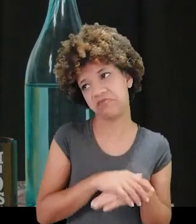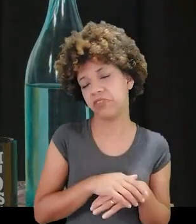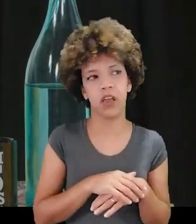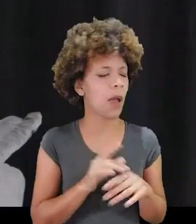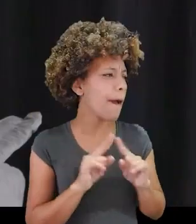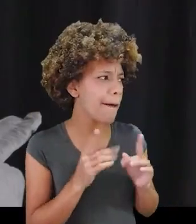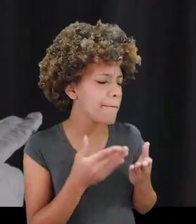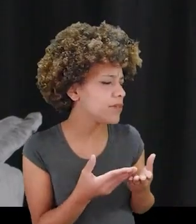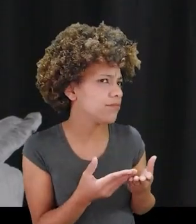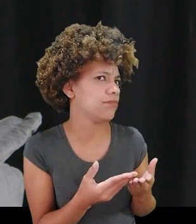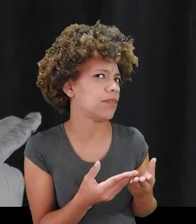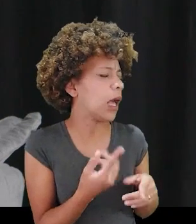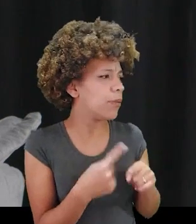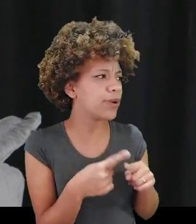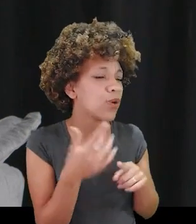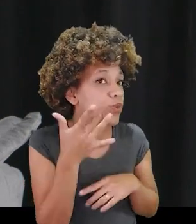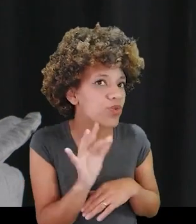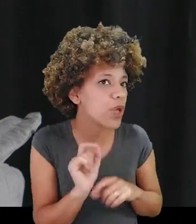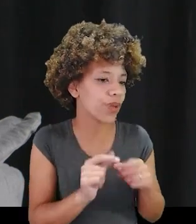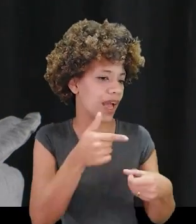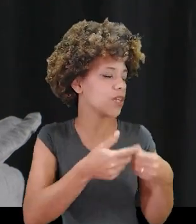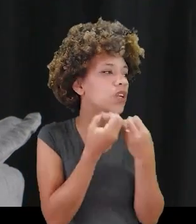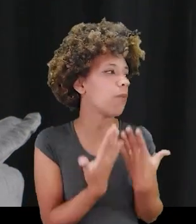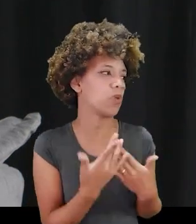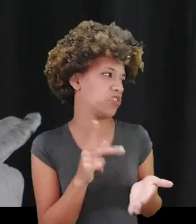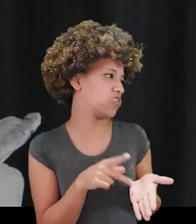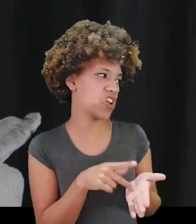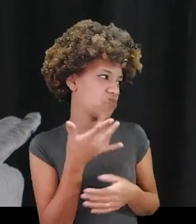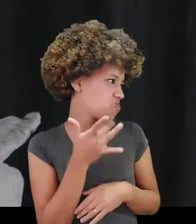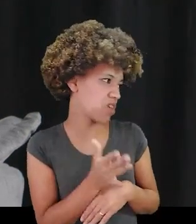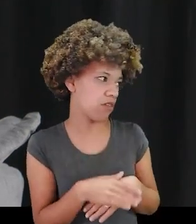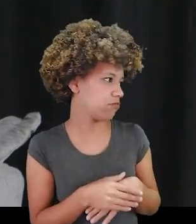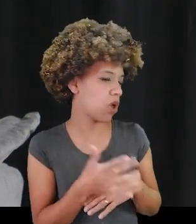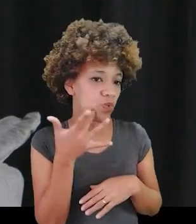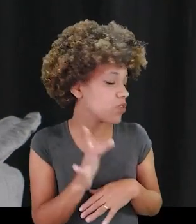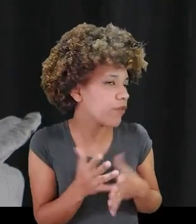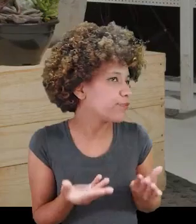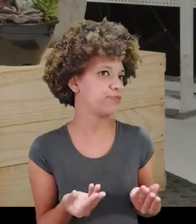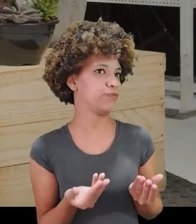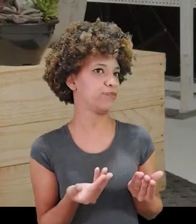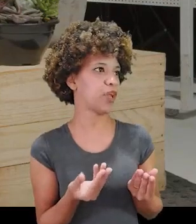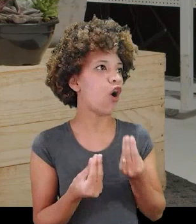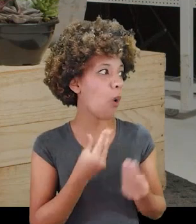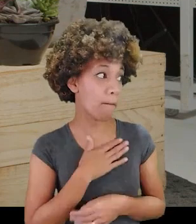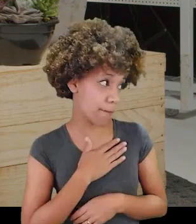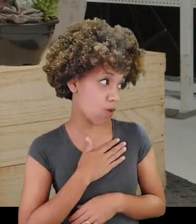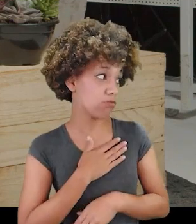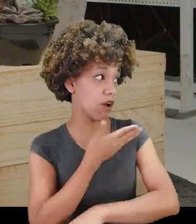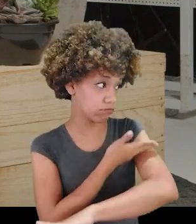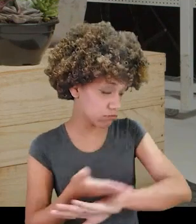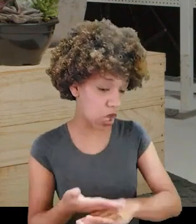gasolina pergunto quantas vezes quiser saber porque eu não sei o que que é uma gasolina boa de verdade eu não sei e isso eu não sei eu vou